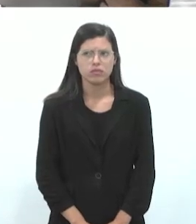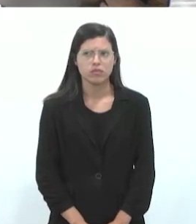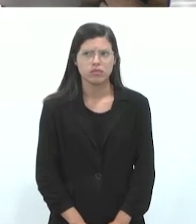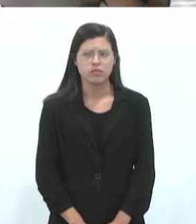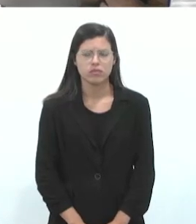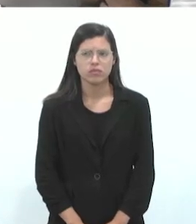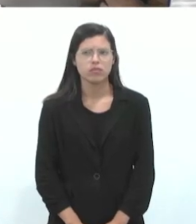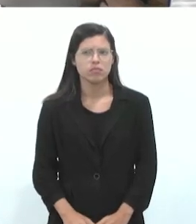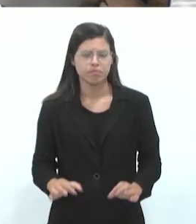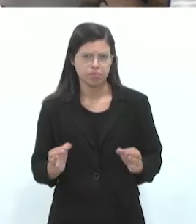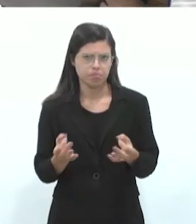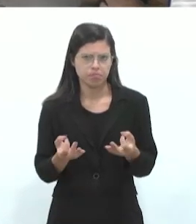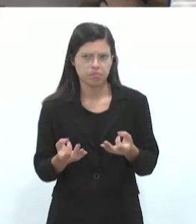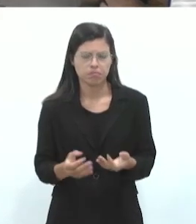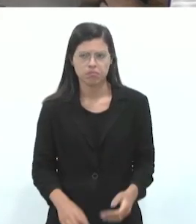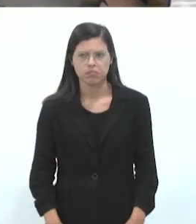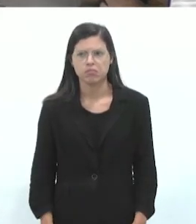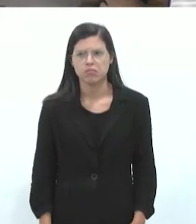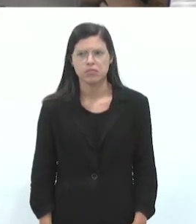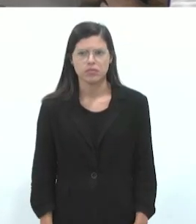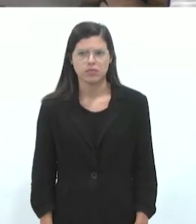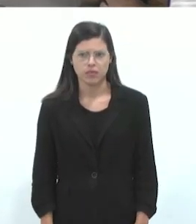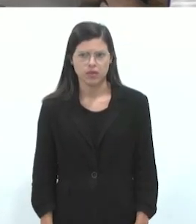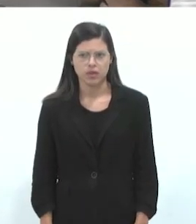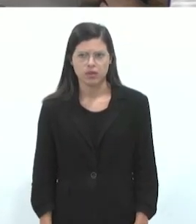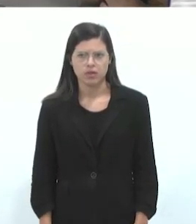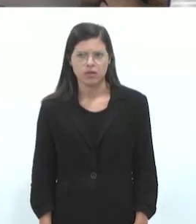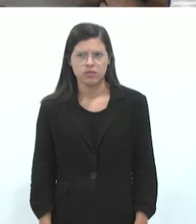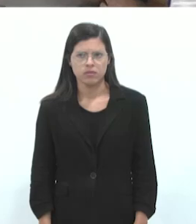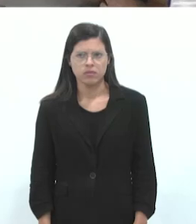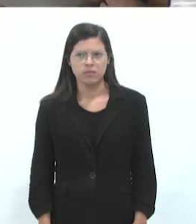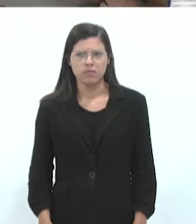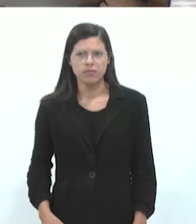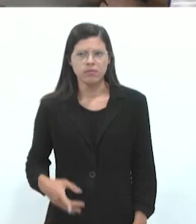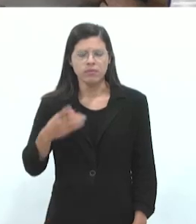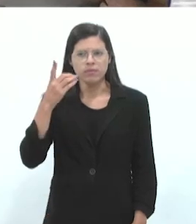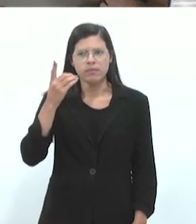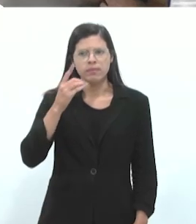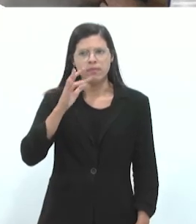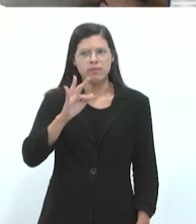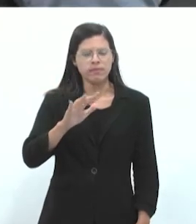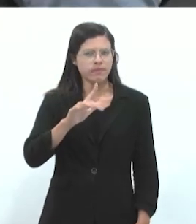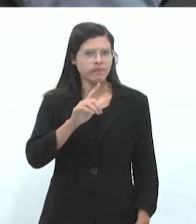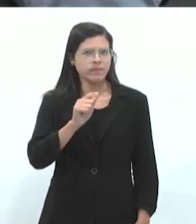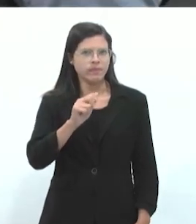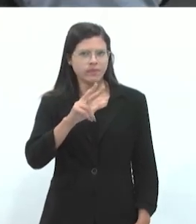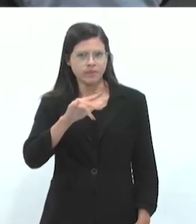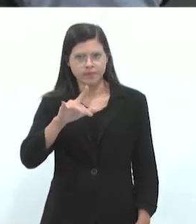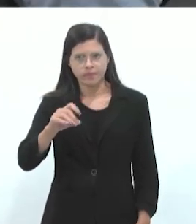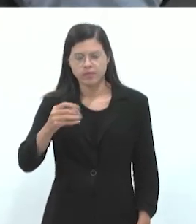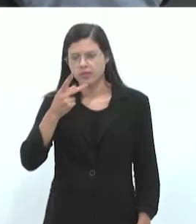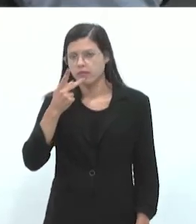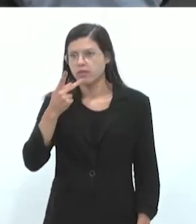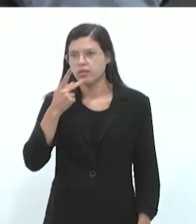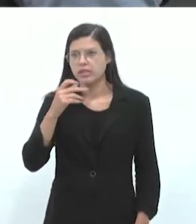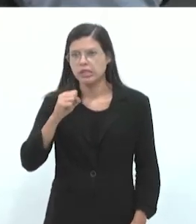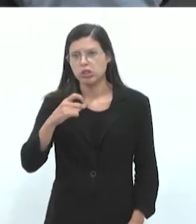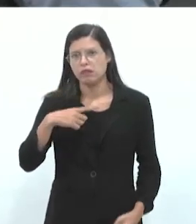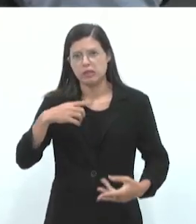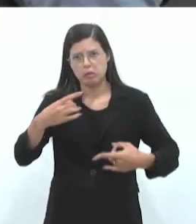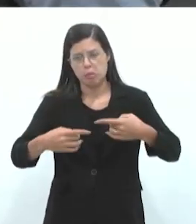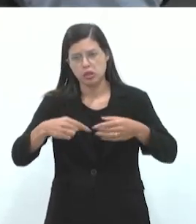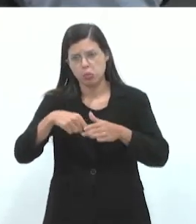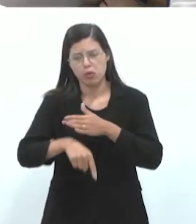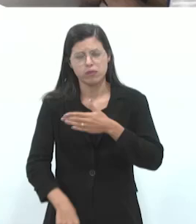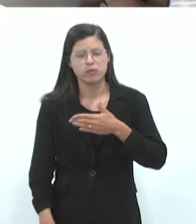Perfeito. E aí, quando tiver, como o caso do deputado Serafini levanta, alguma discussão mais profunda e tal, aí o plenário está